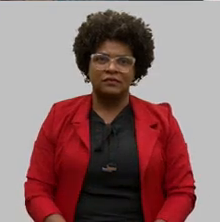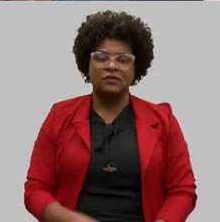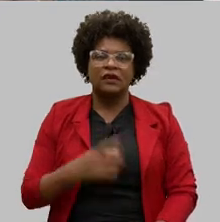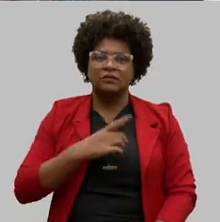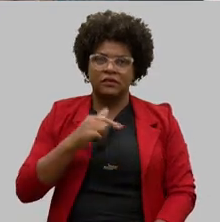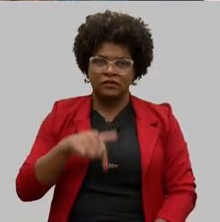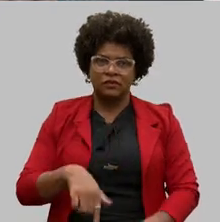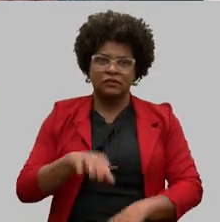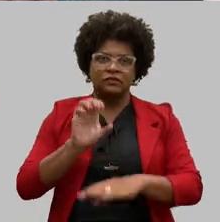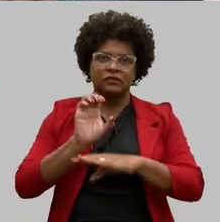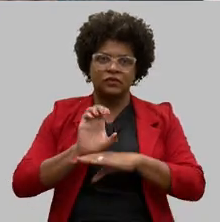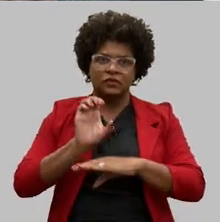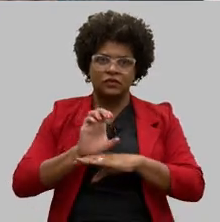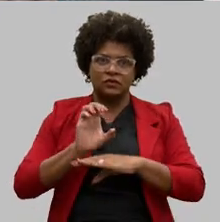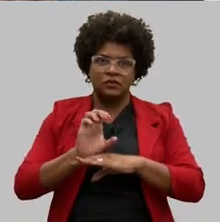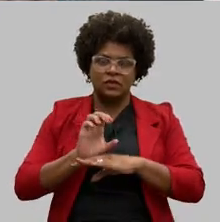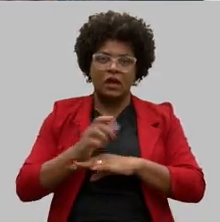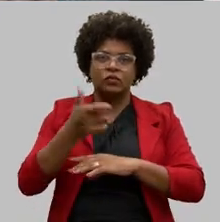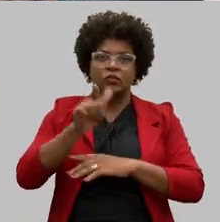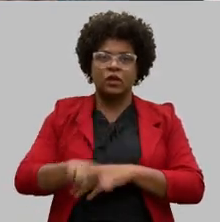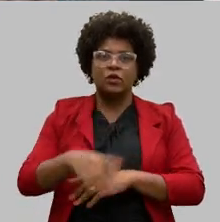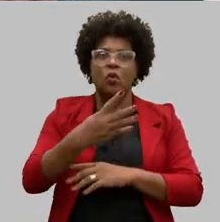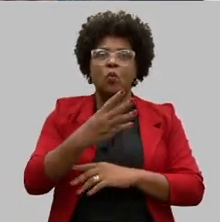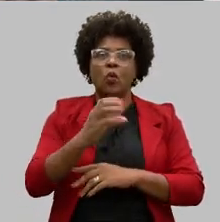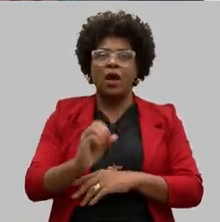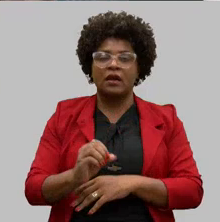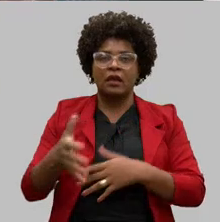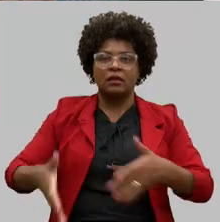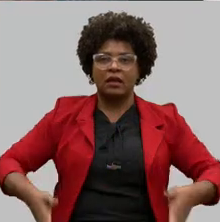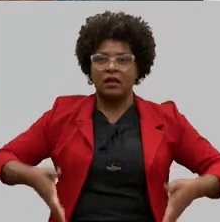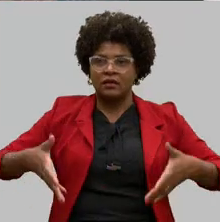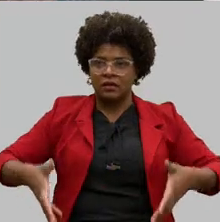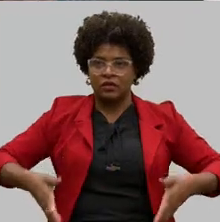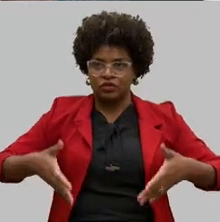no estado né e ganhou 40 cadeiras de rodas pra cidade